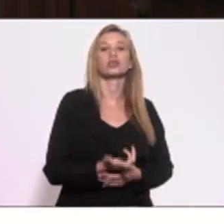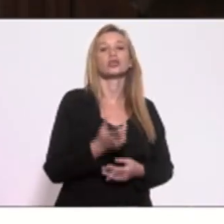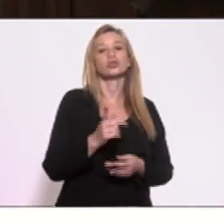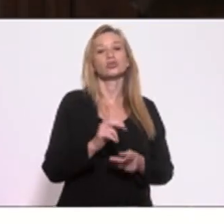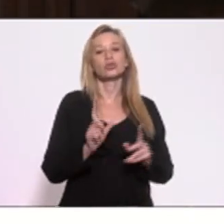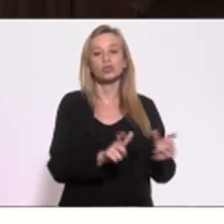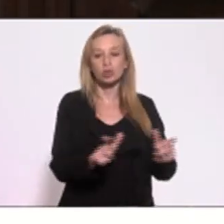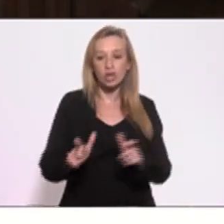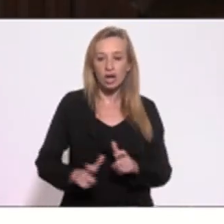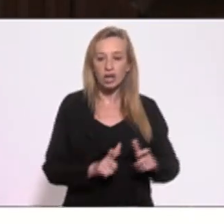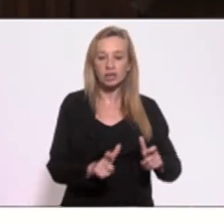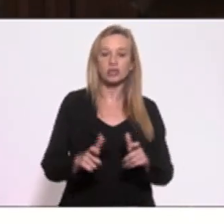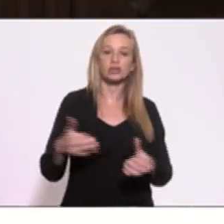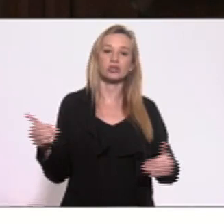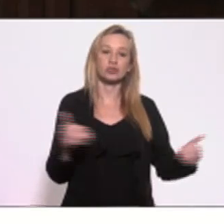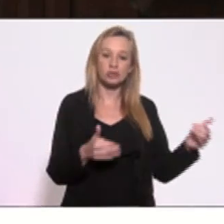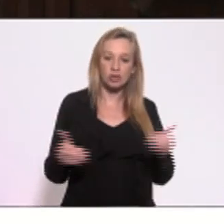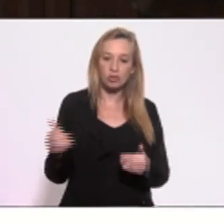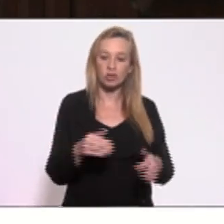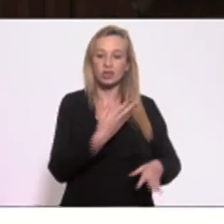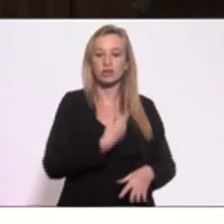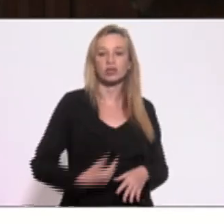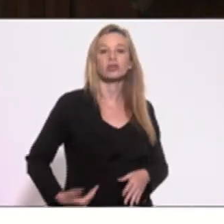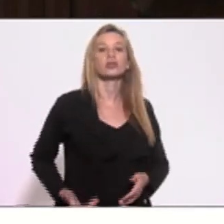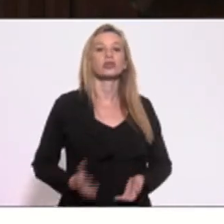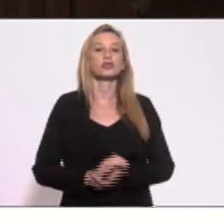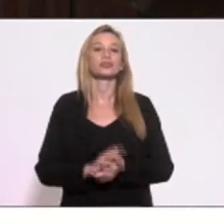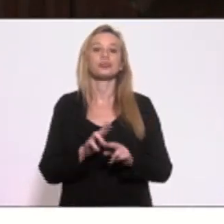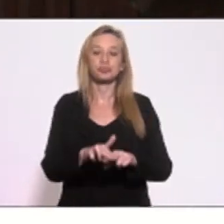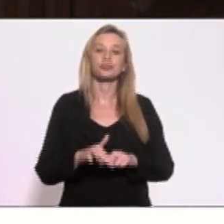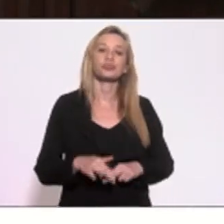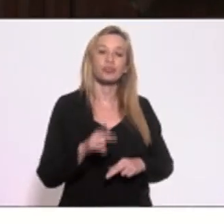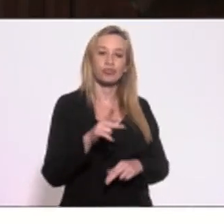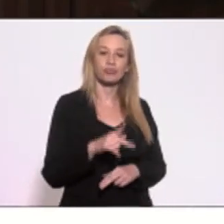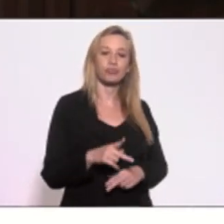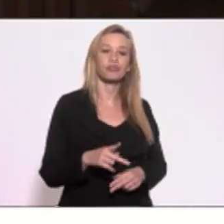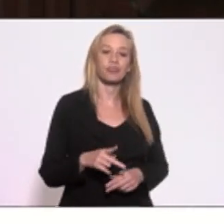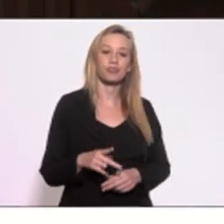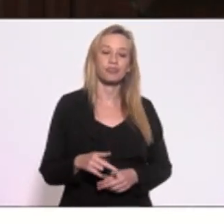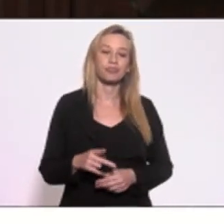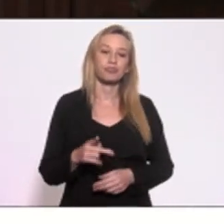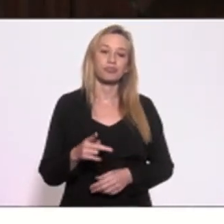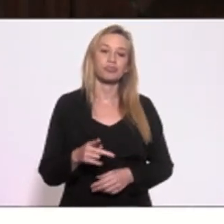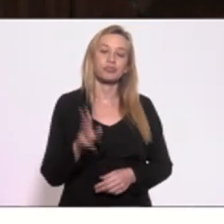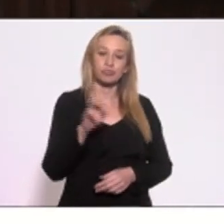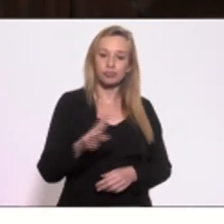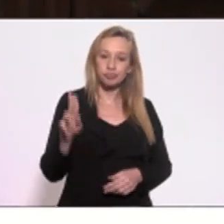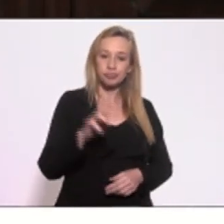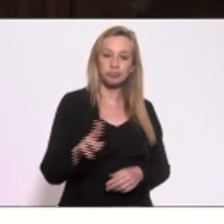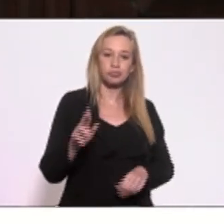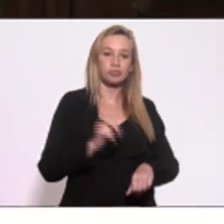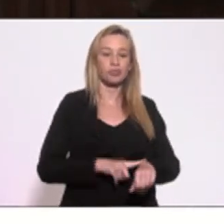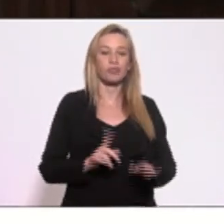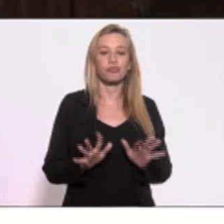locais com frequência pública. Por isso, fiz questão de usar o expediente